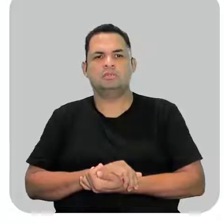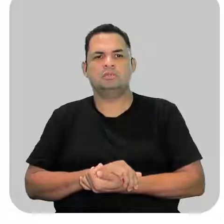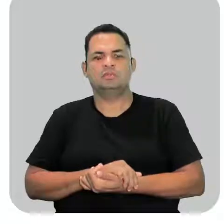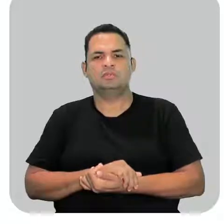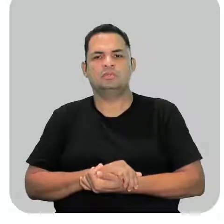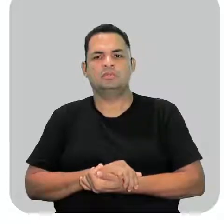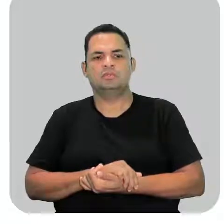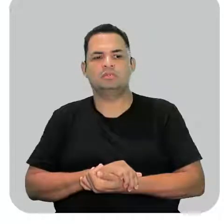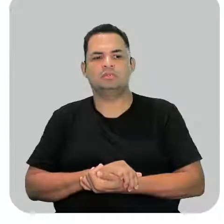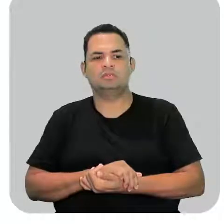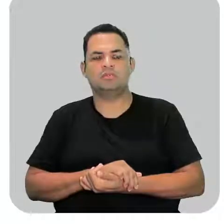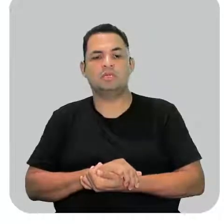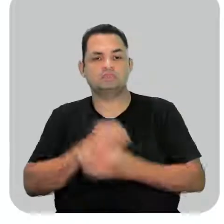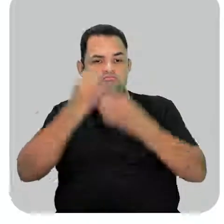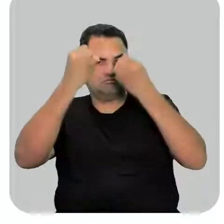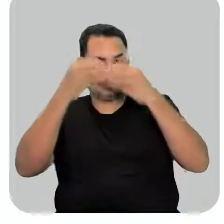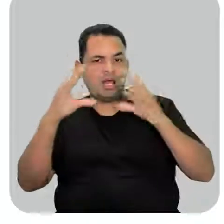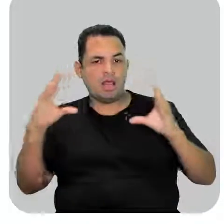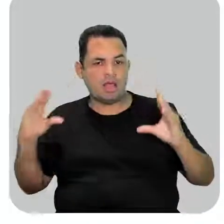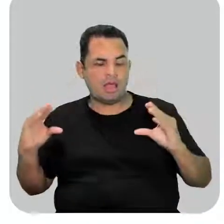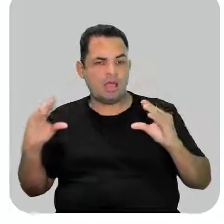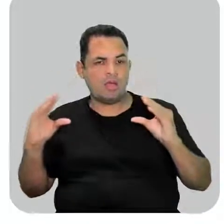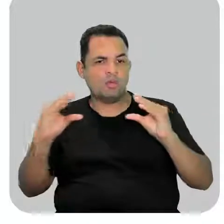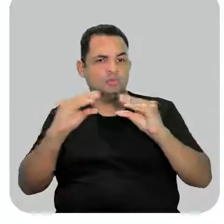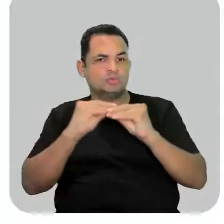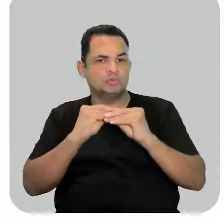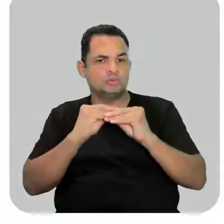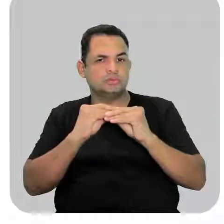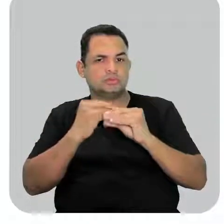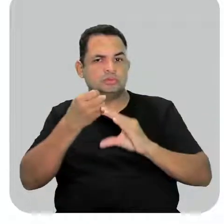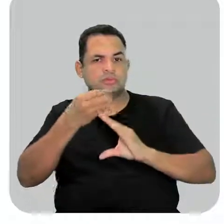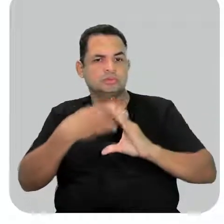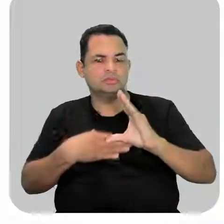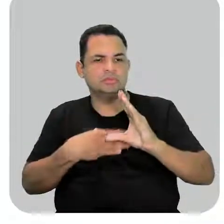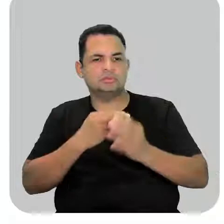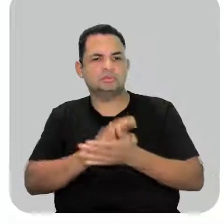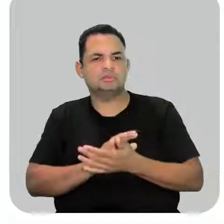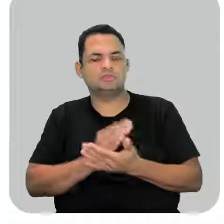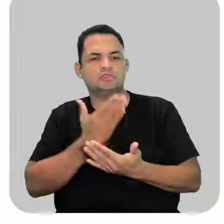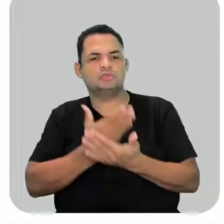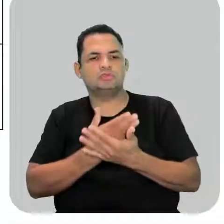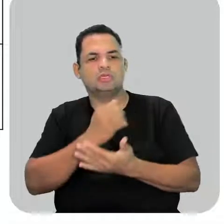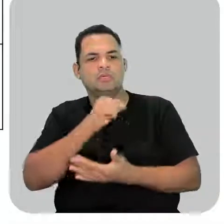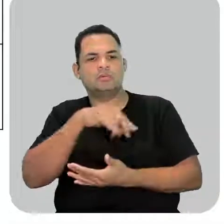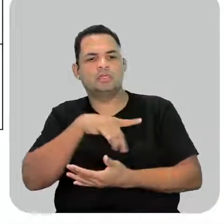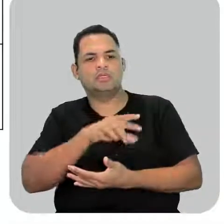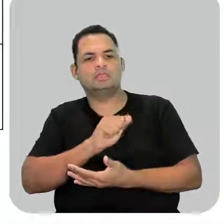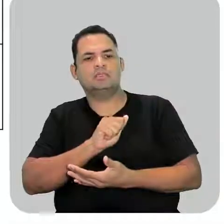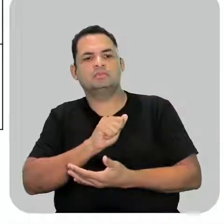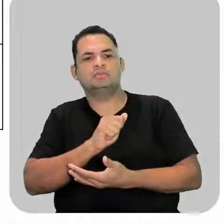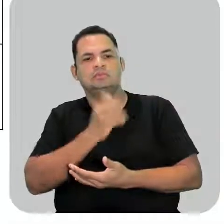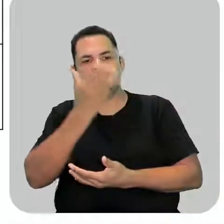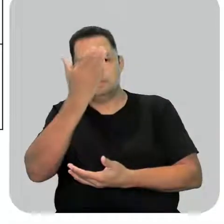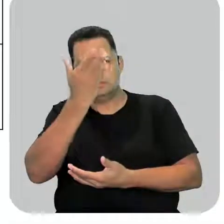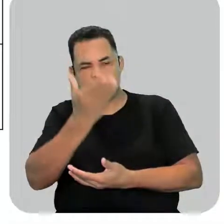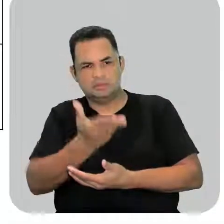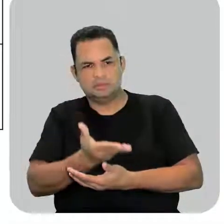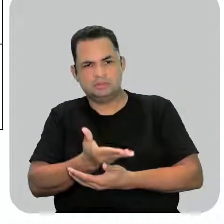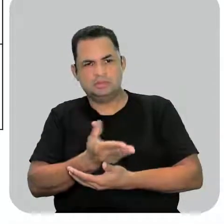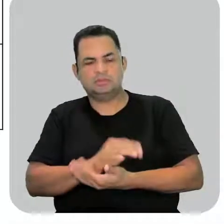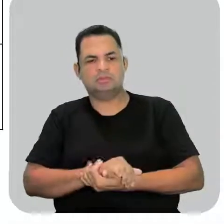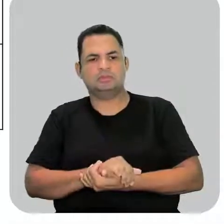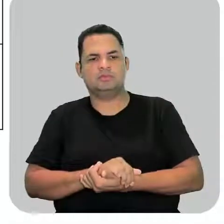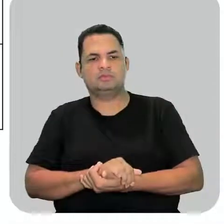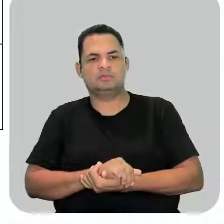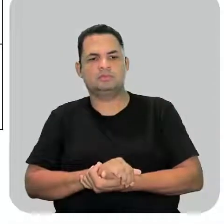para dar aquela pincelada do resumo das funções nitrogenadas, nós vimos as aminas, as amidas, as